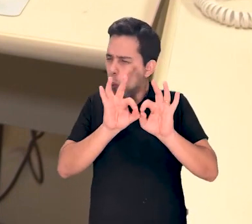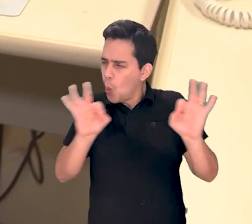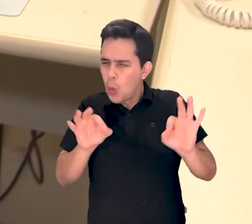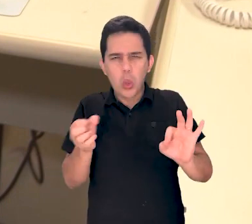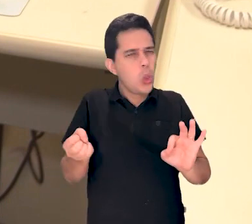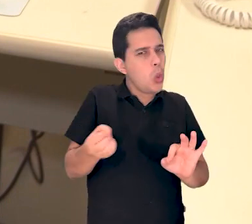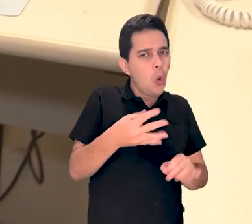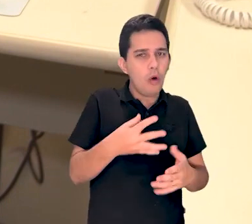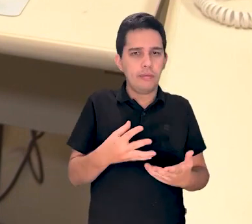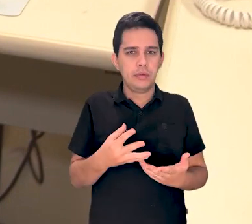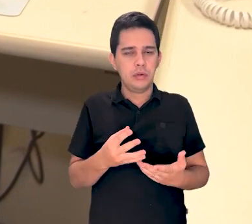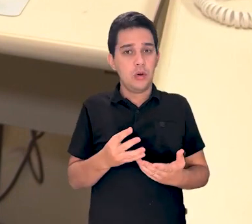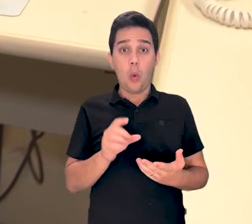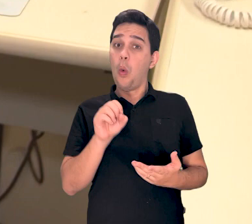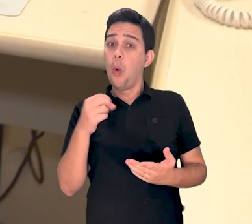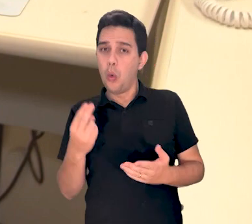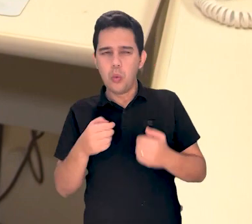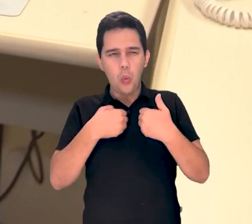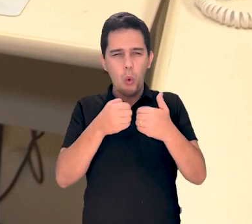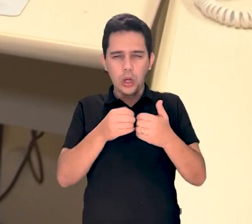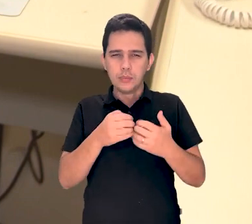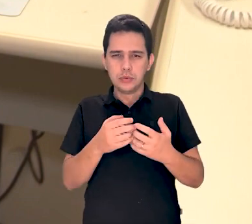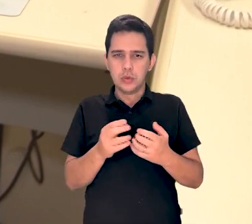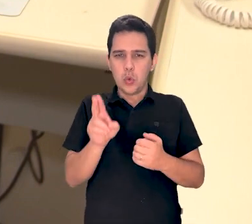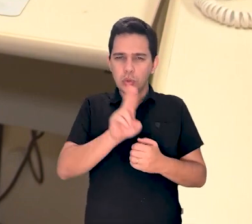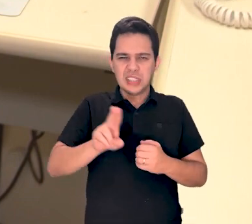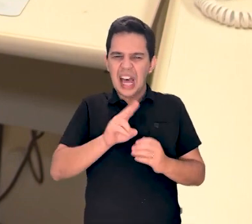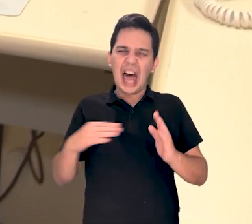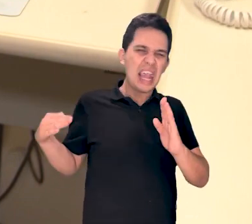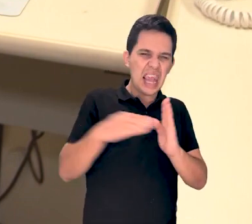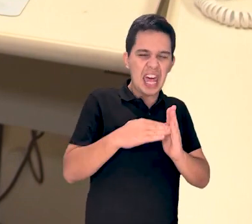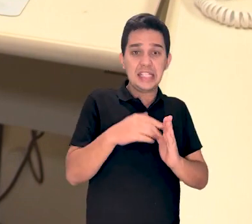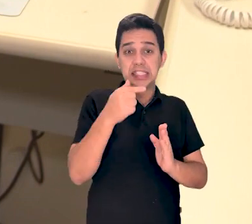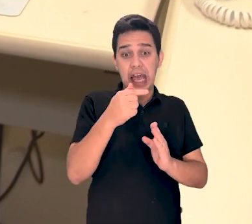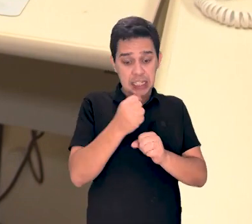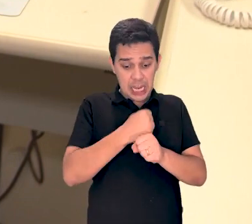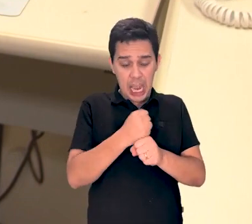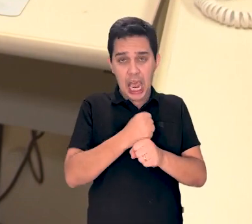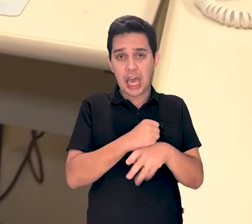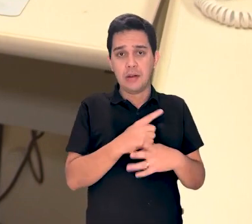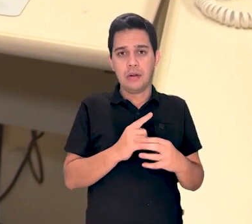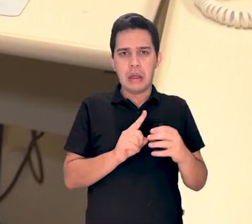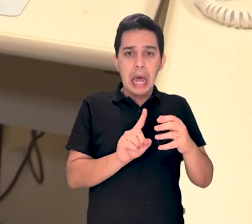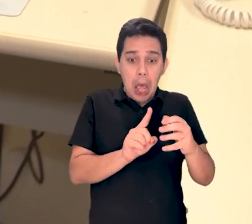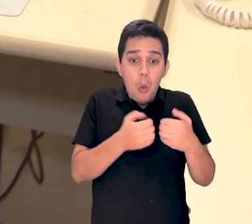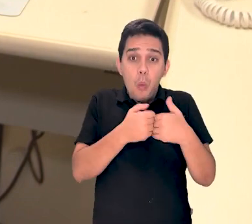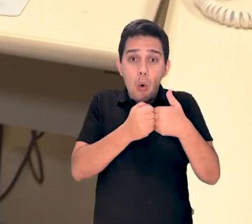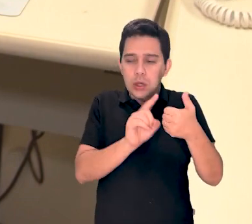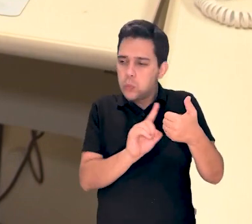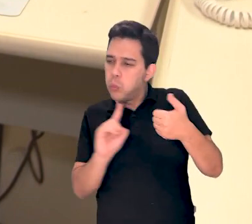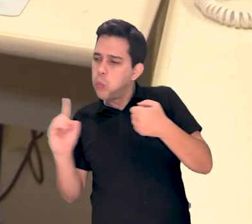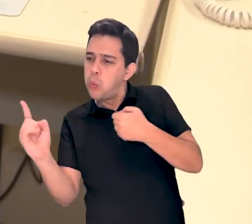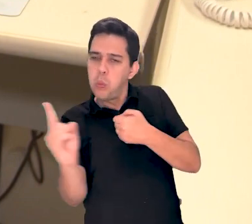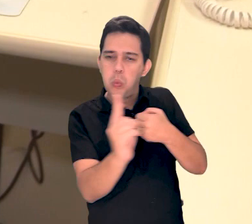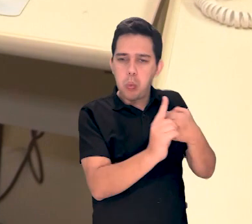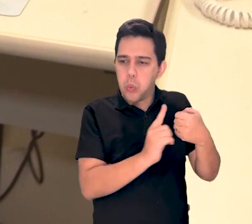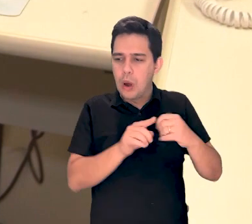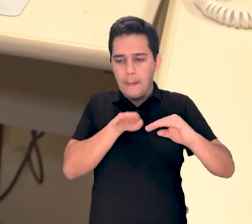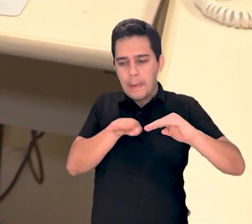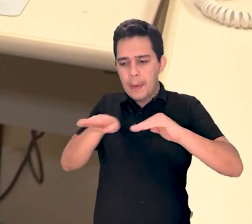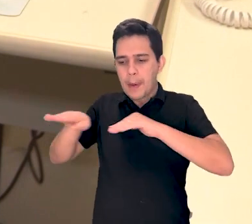máximo sete anos os ônibus devem as linhas devem a circular com a quantidade de